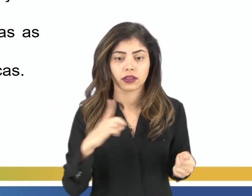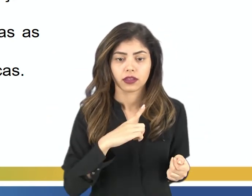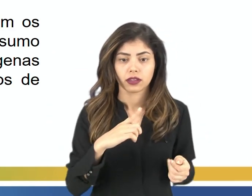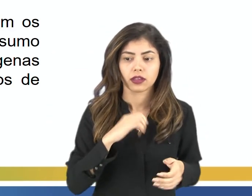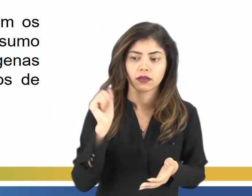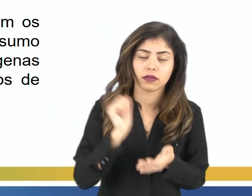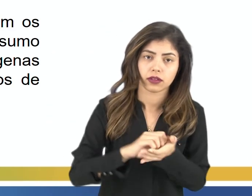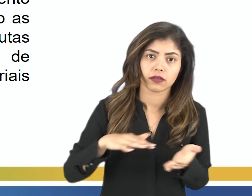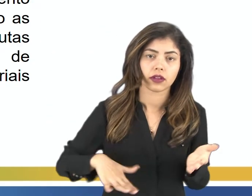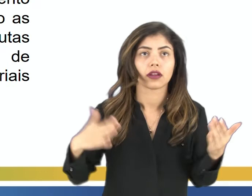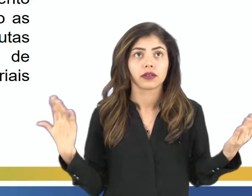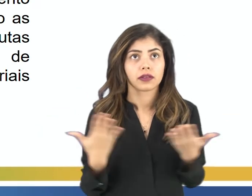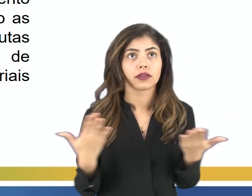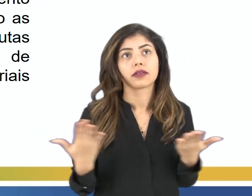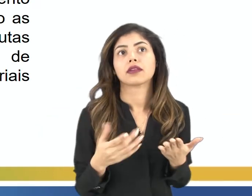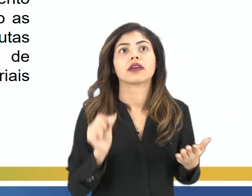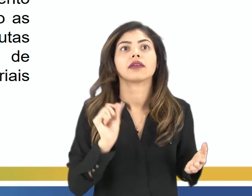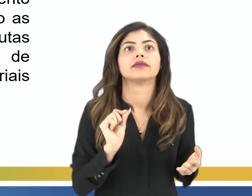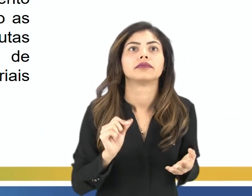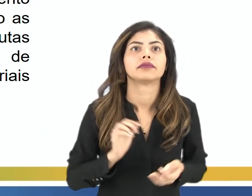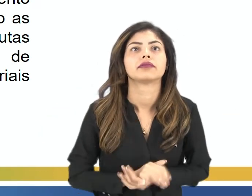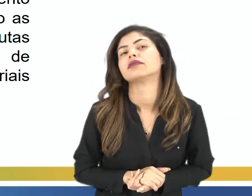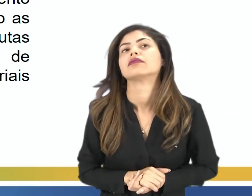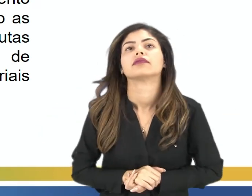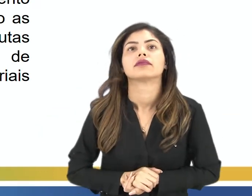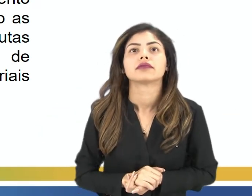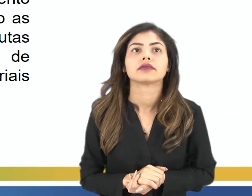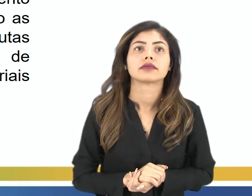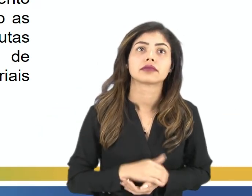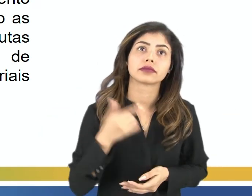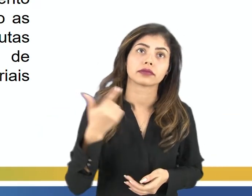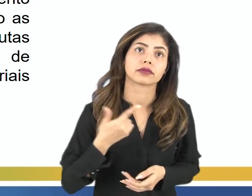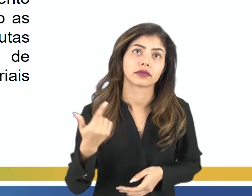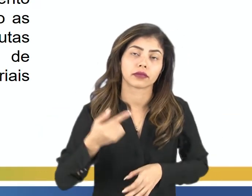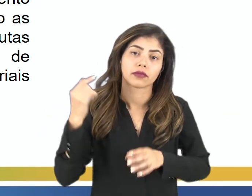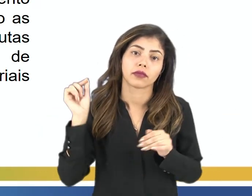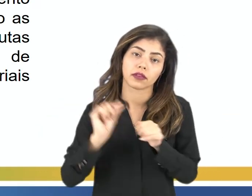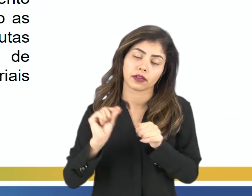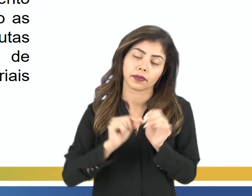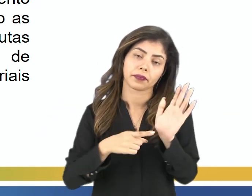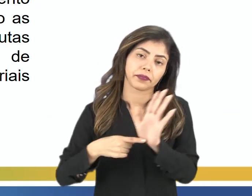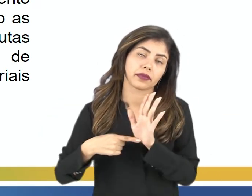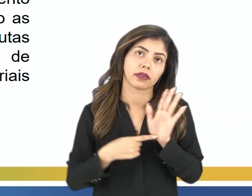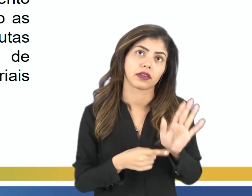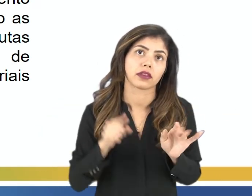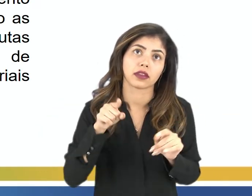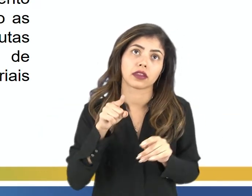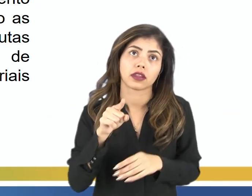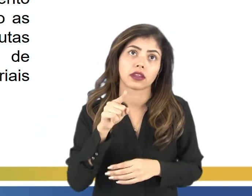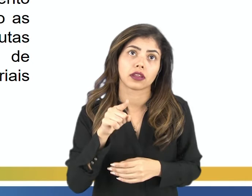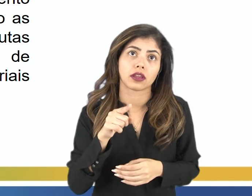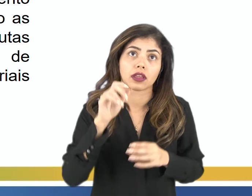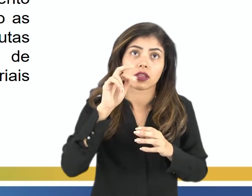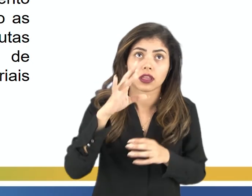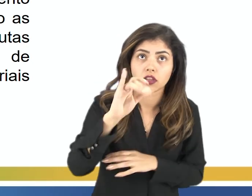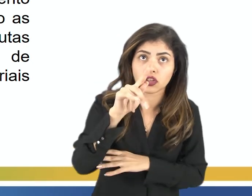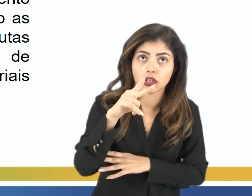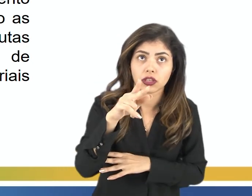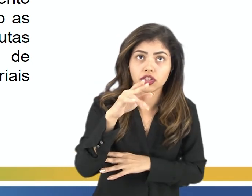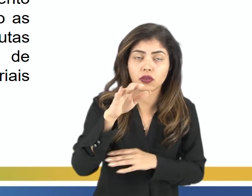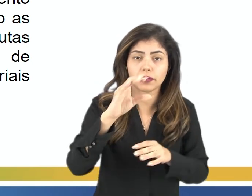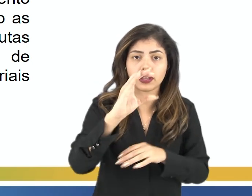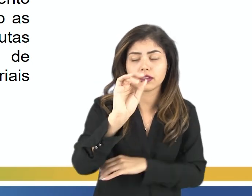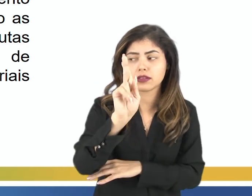aí. É muito interessante esse exercício, né? Segundo aqui o exercício que eu estou colocando, o seringueiro Chico Mendes, assassinado